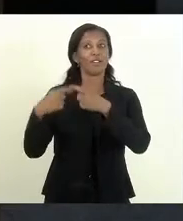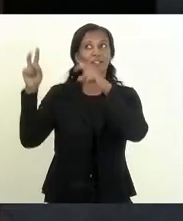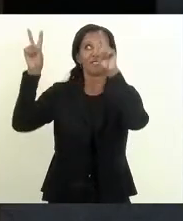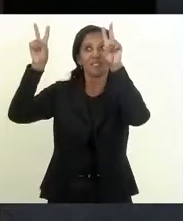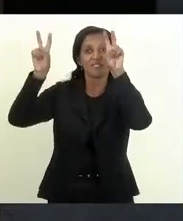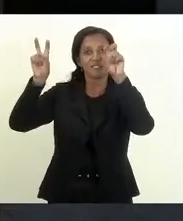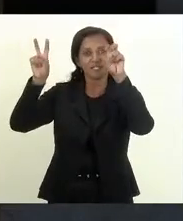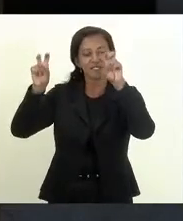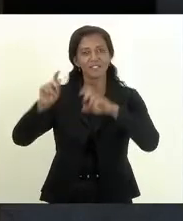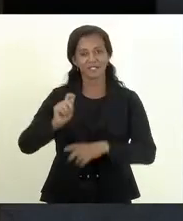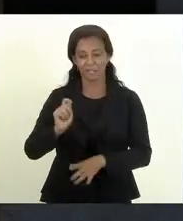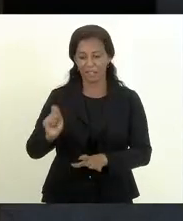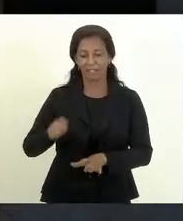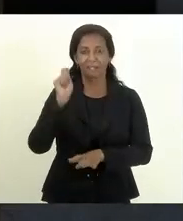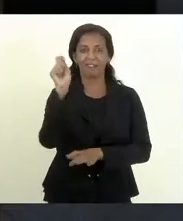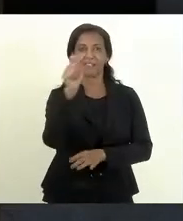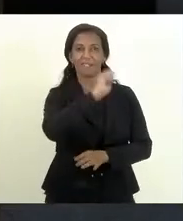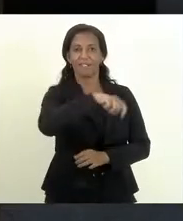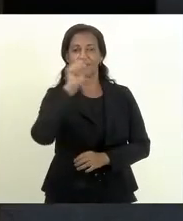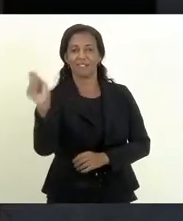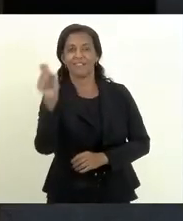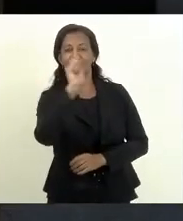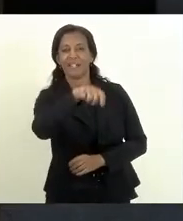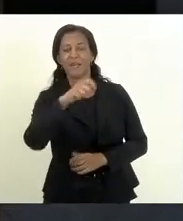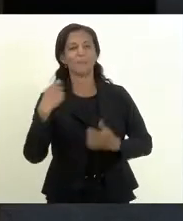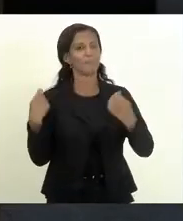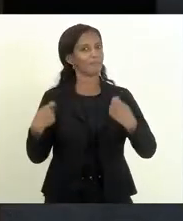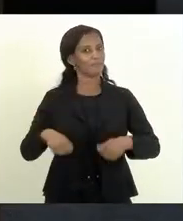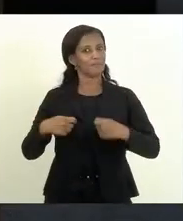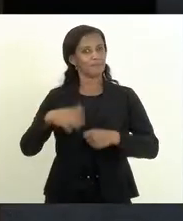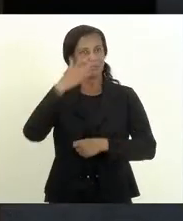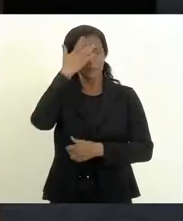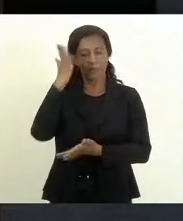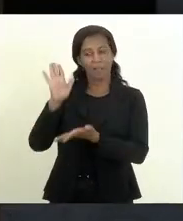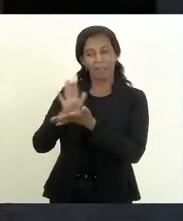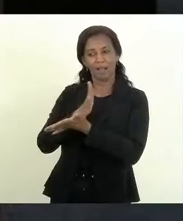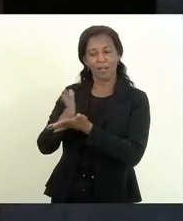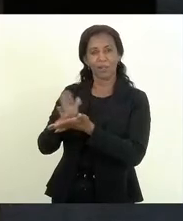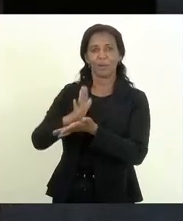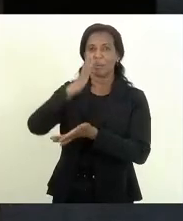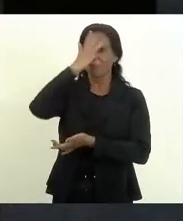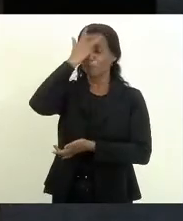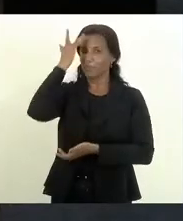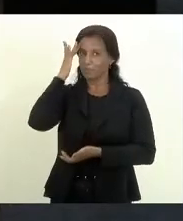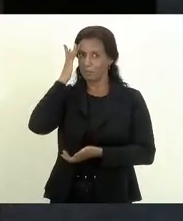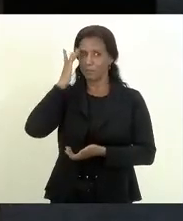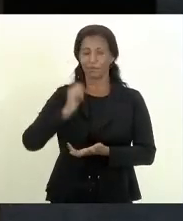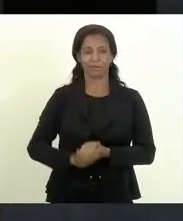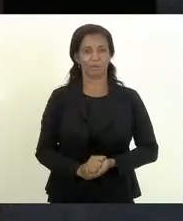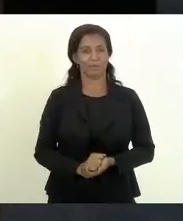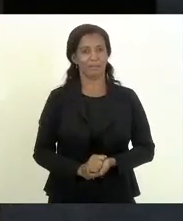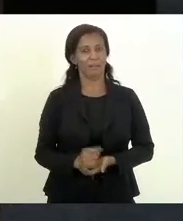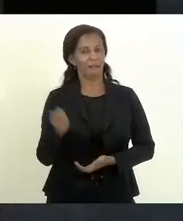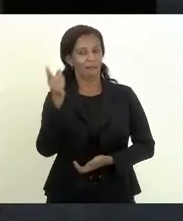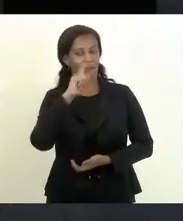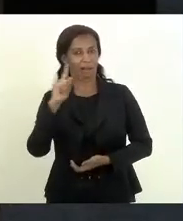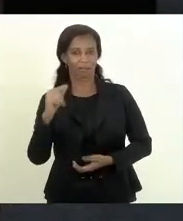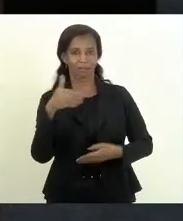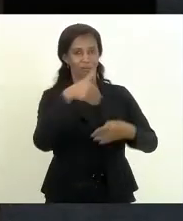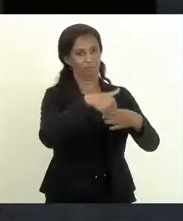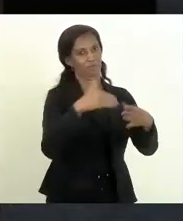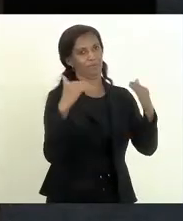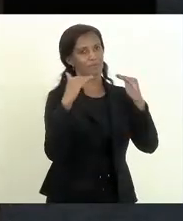rezadeira, merece as pessoas, algumas poucas pessoas, a não dar o voto